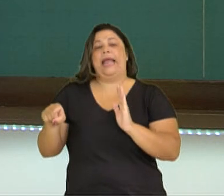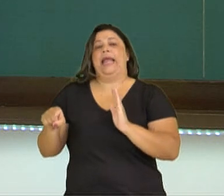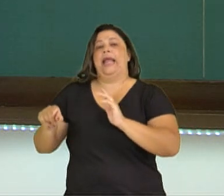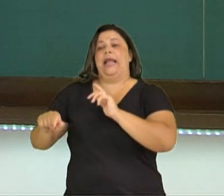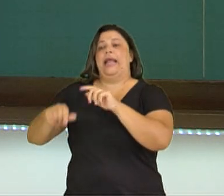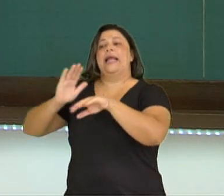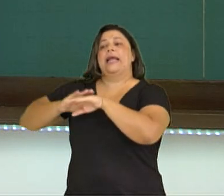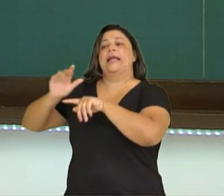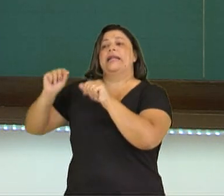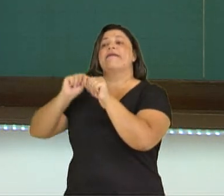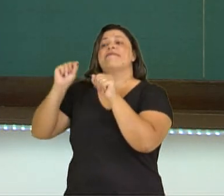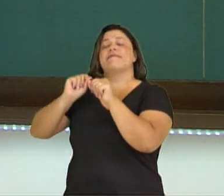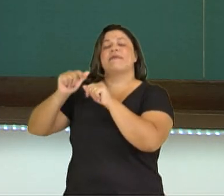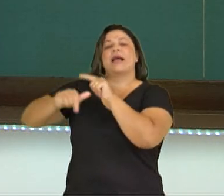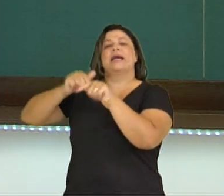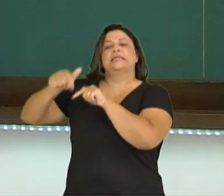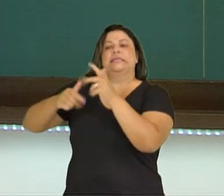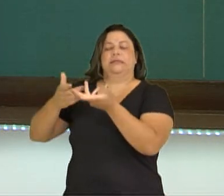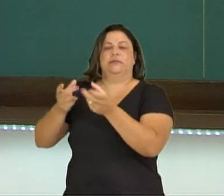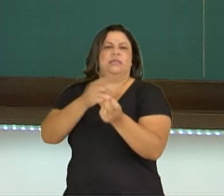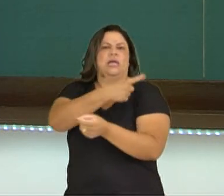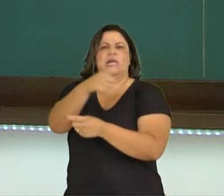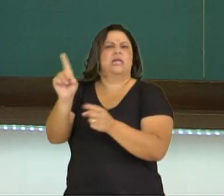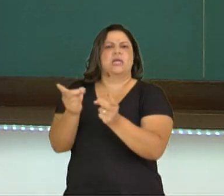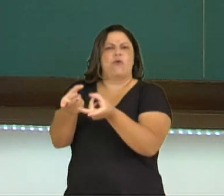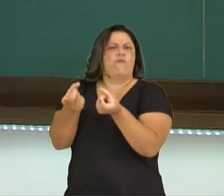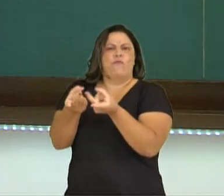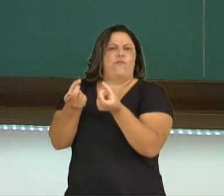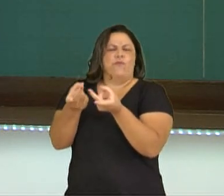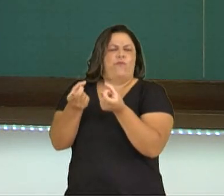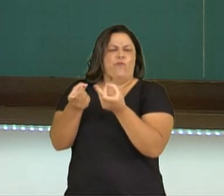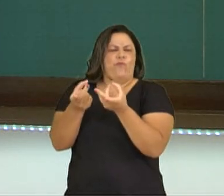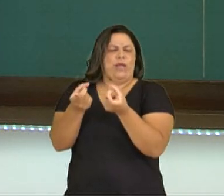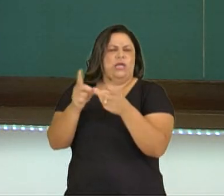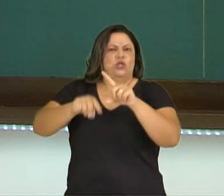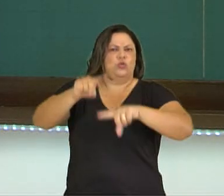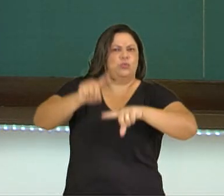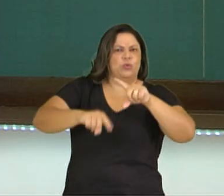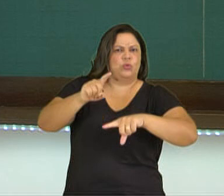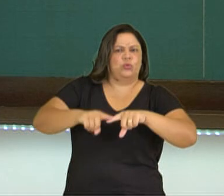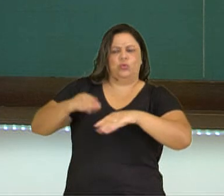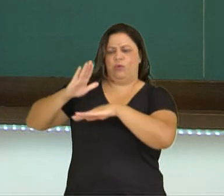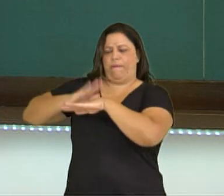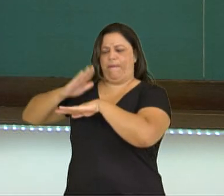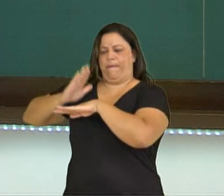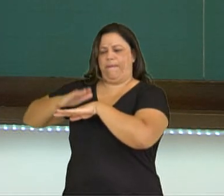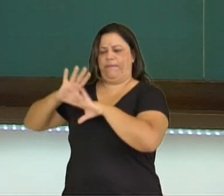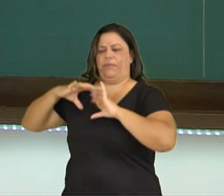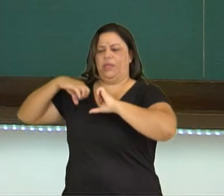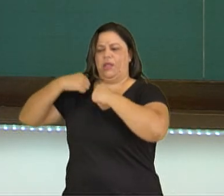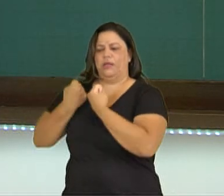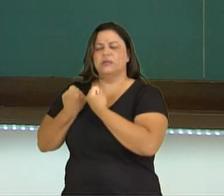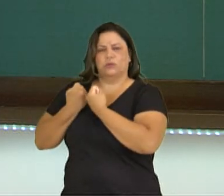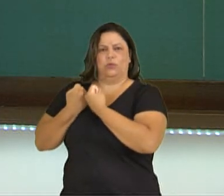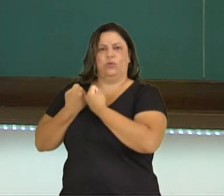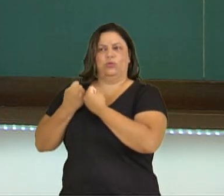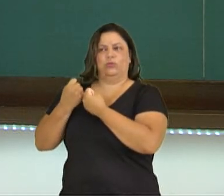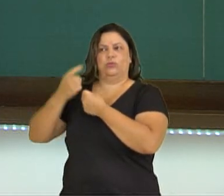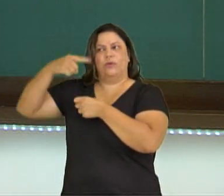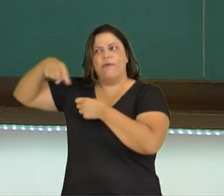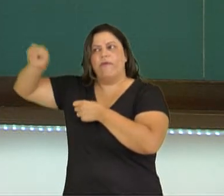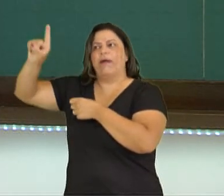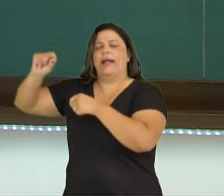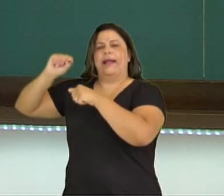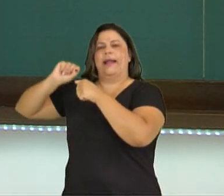de serviços. Ele não vende nenhum produto, ele vende o seu trabalho, ele vai lá e faz